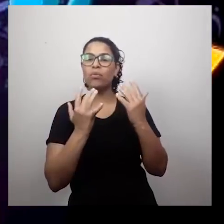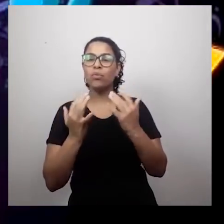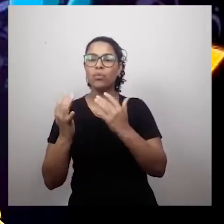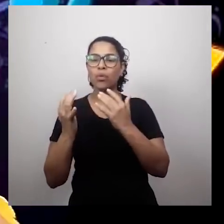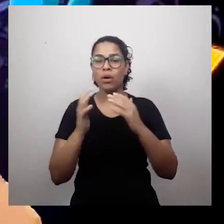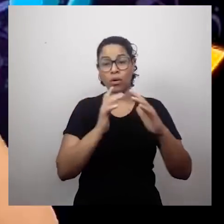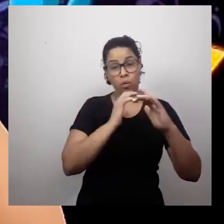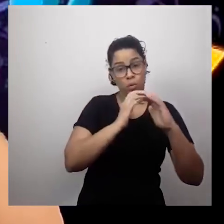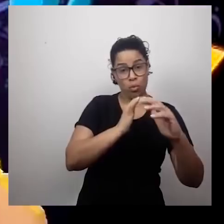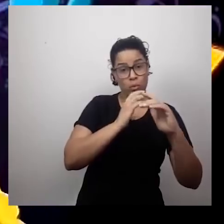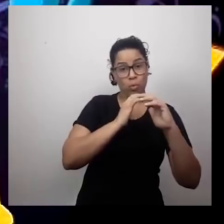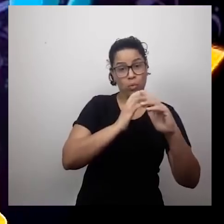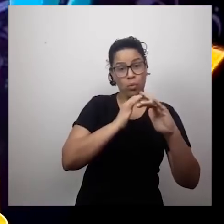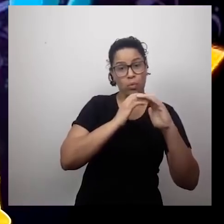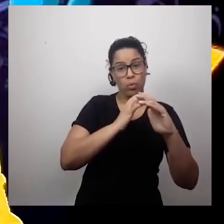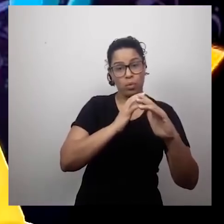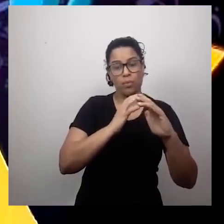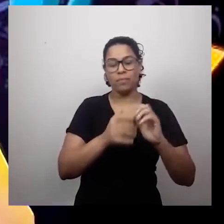flute,